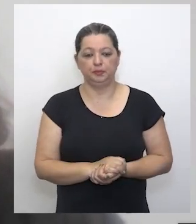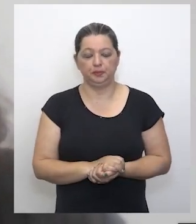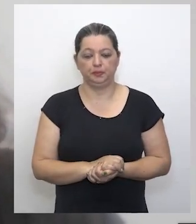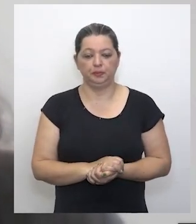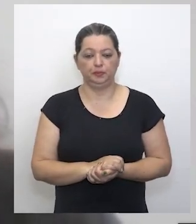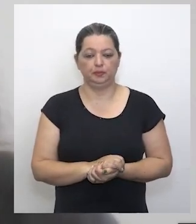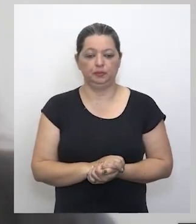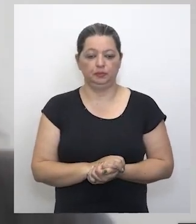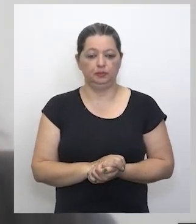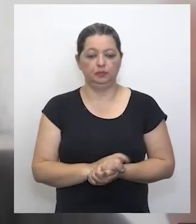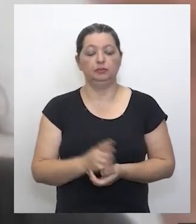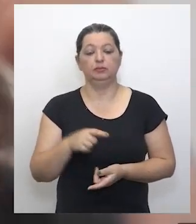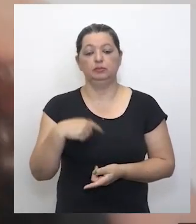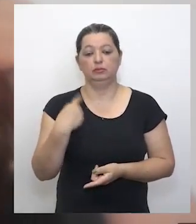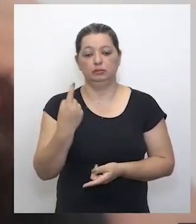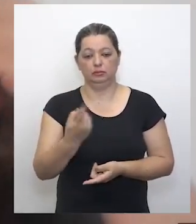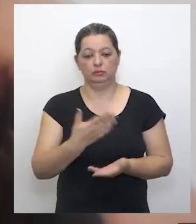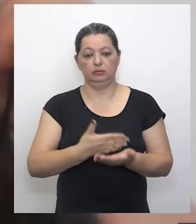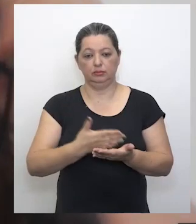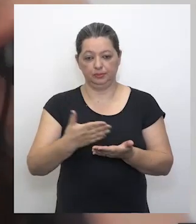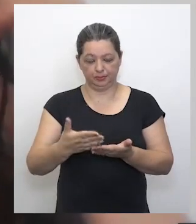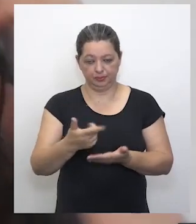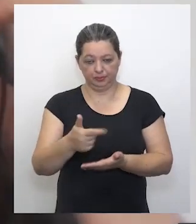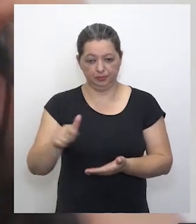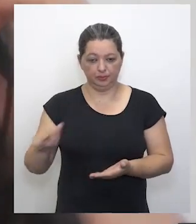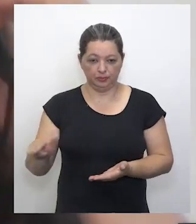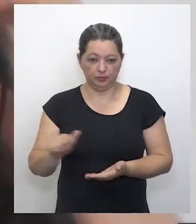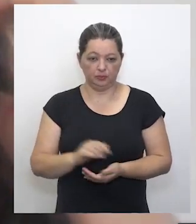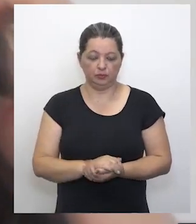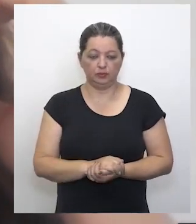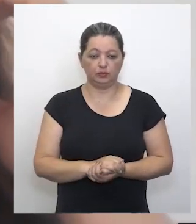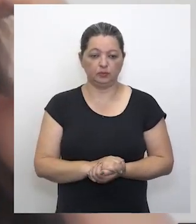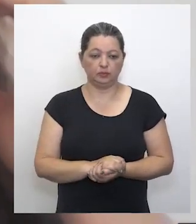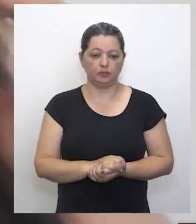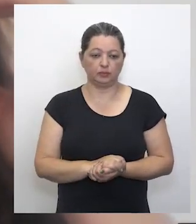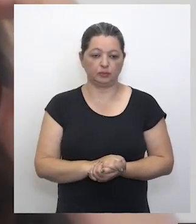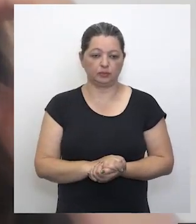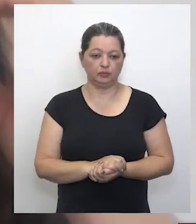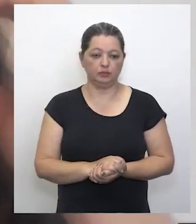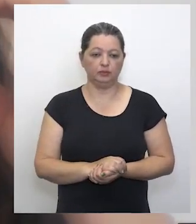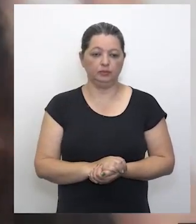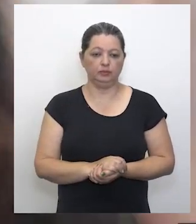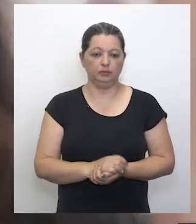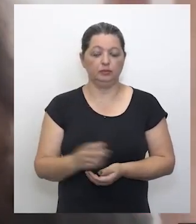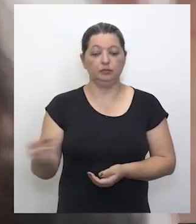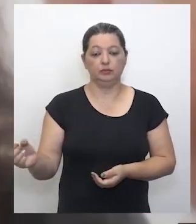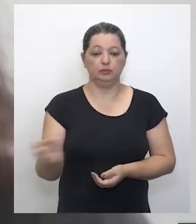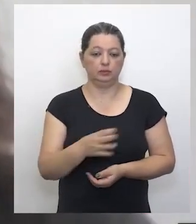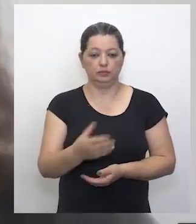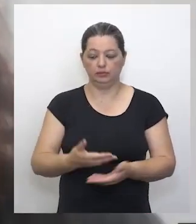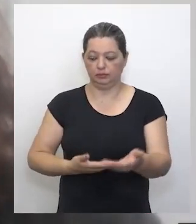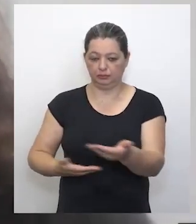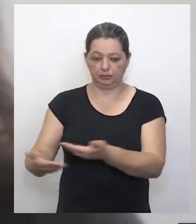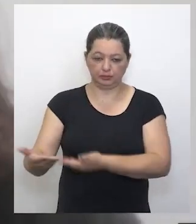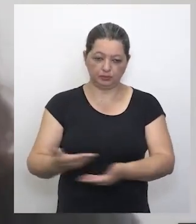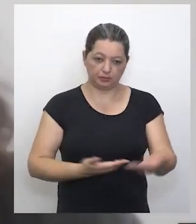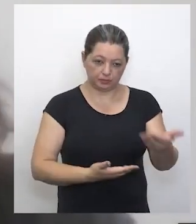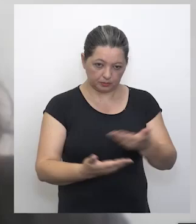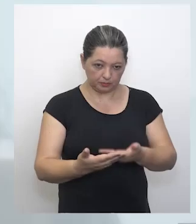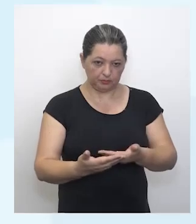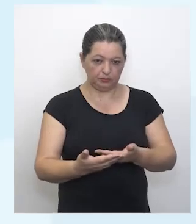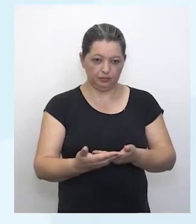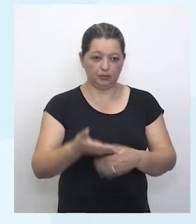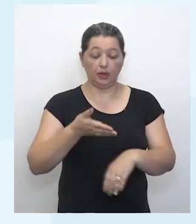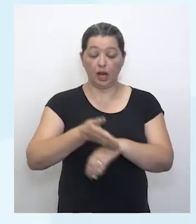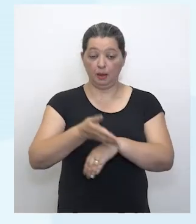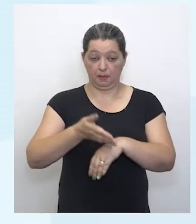vamos partir, né, mais uma vez para uma nova interação, né? Agora nós queremos novamente contar com a participação